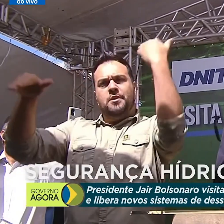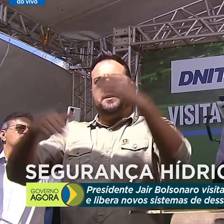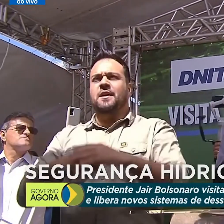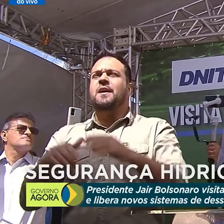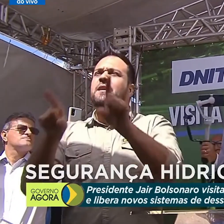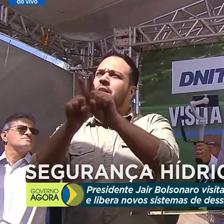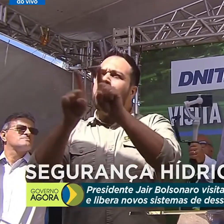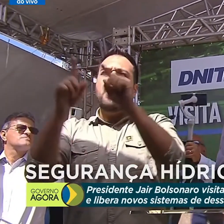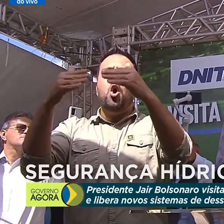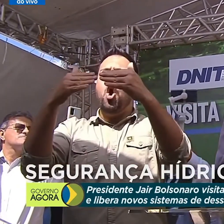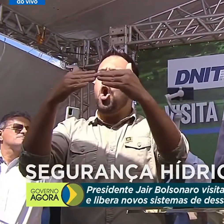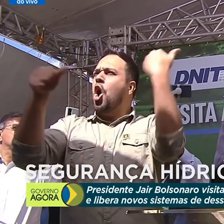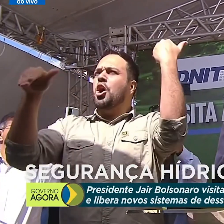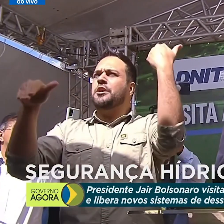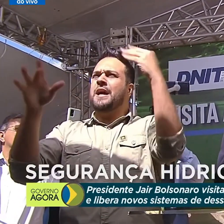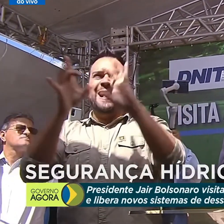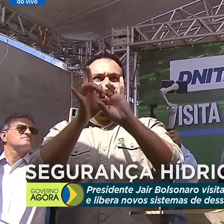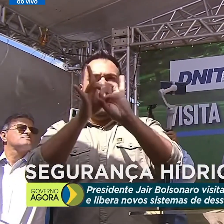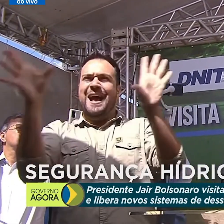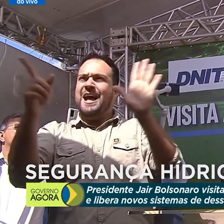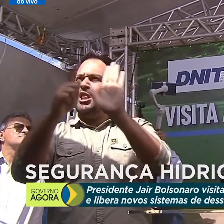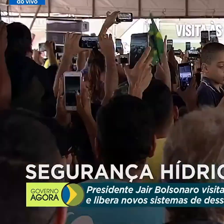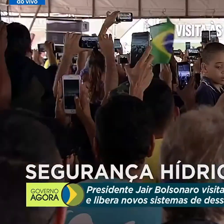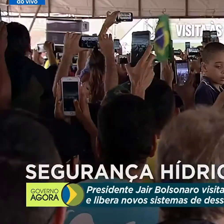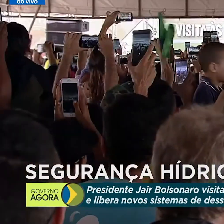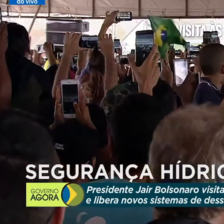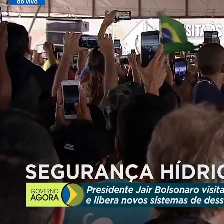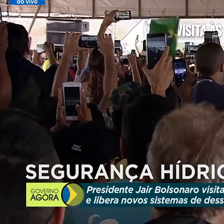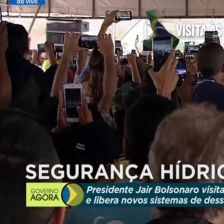Nós somos contra a liberação das drogas.